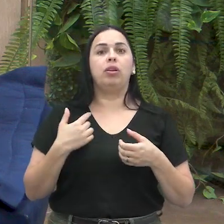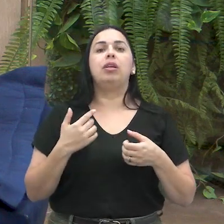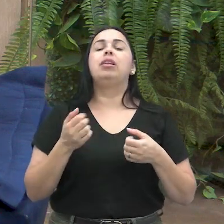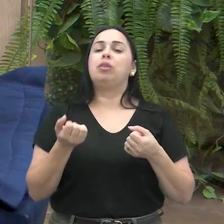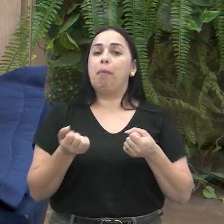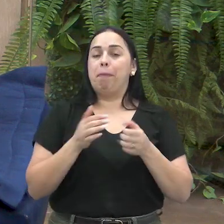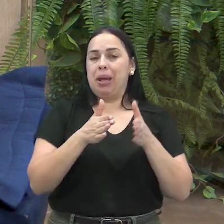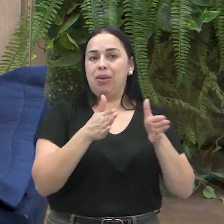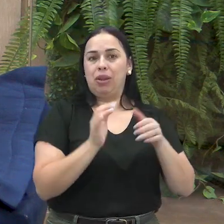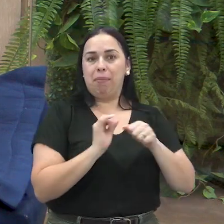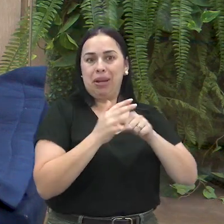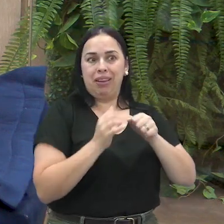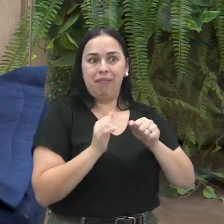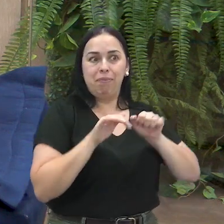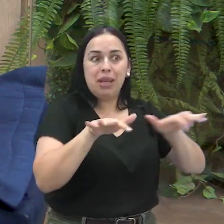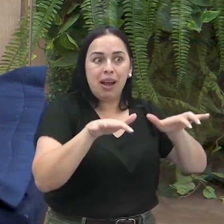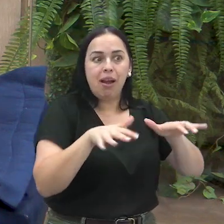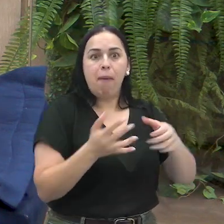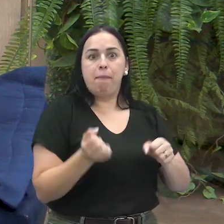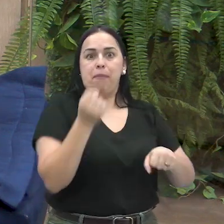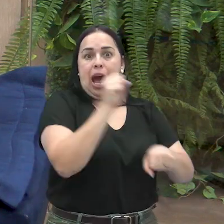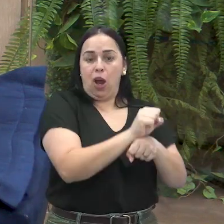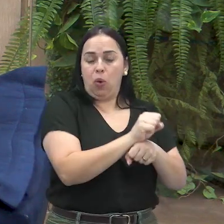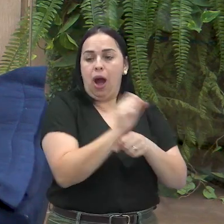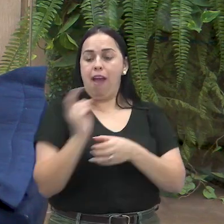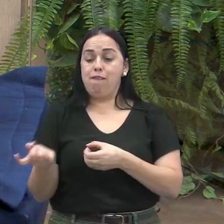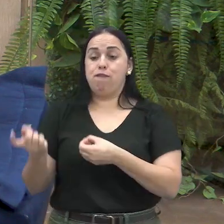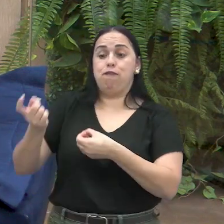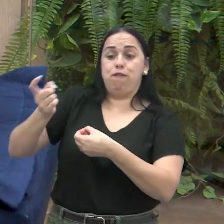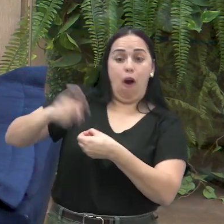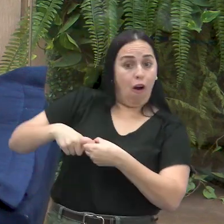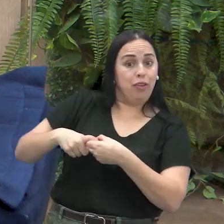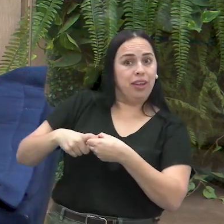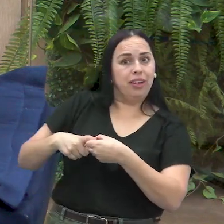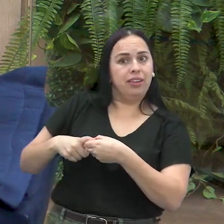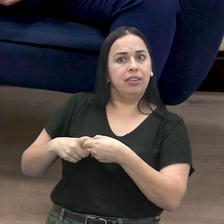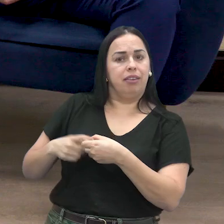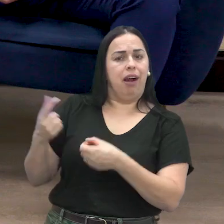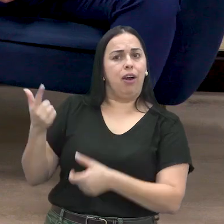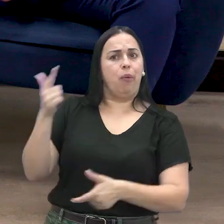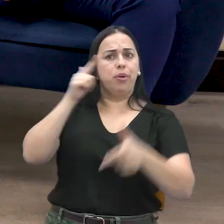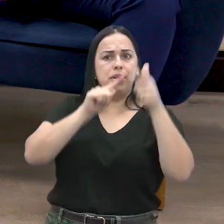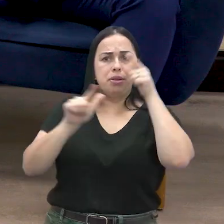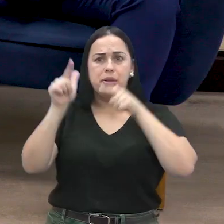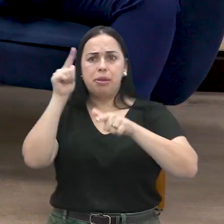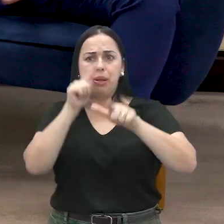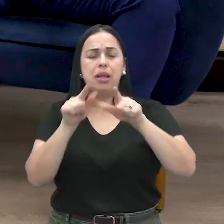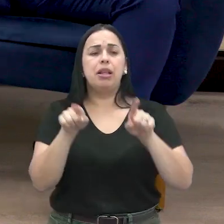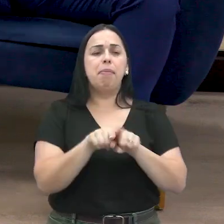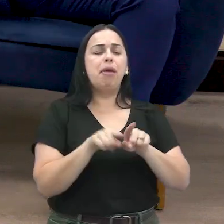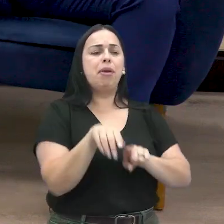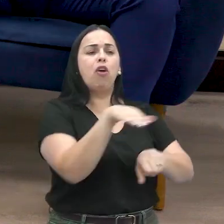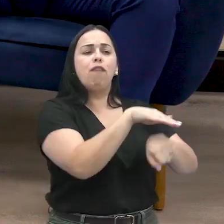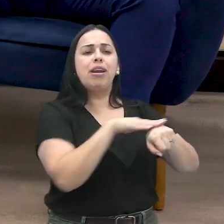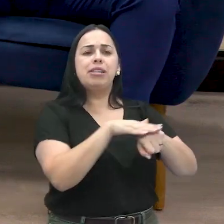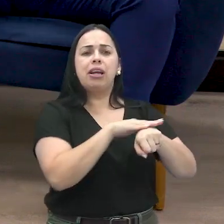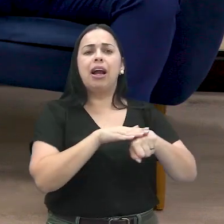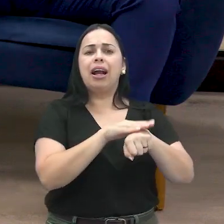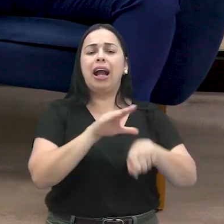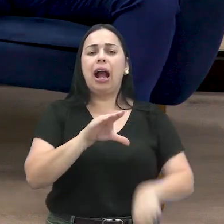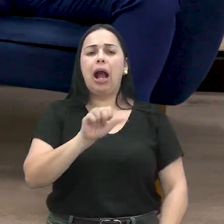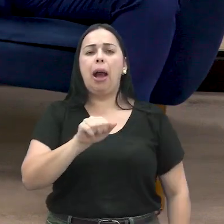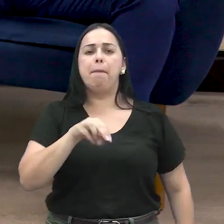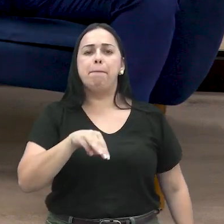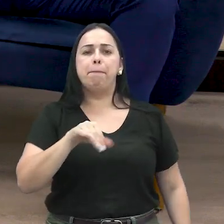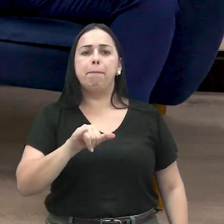Câmara Municipal, fico muito feliz, porque a gente tem várias conquistas, né? Teve um dia que a gente sentou com a doutora Camila